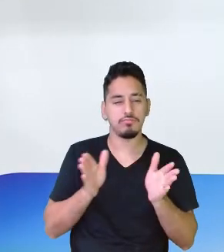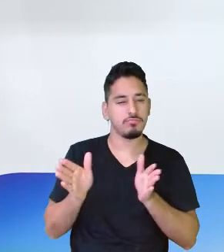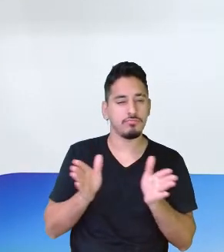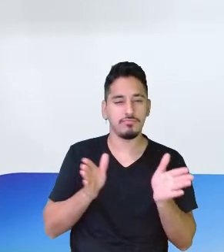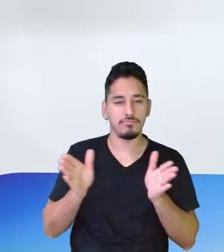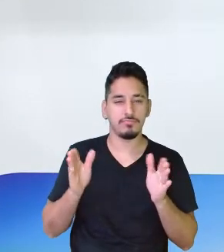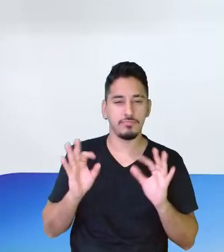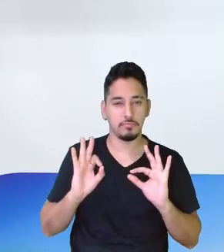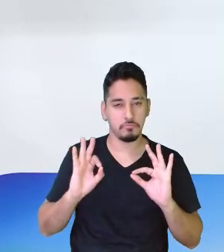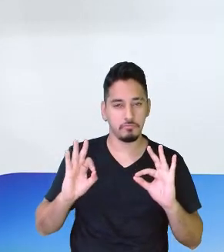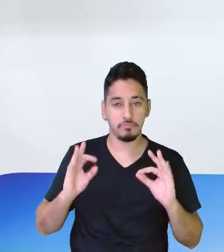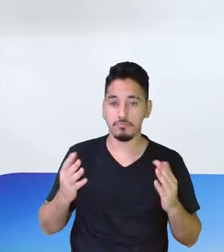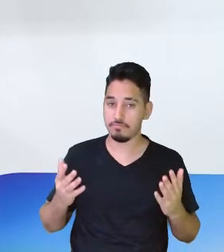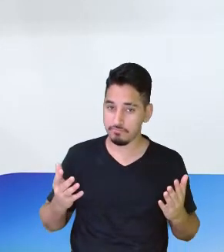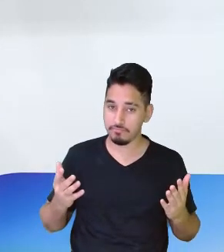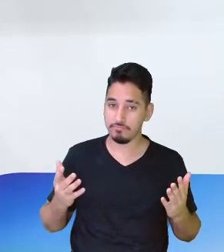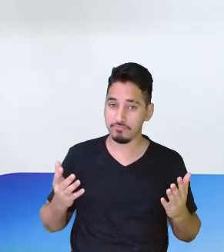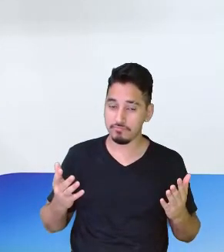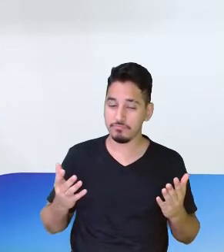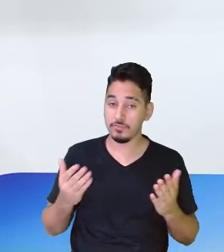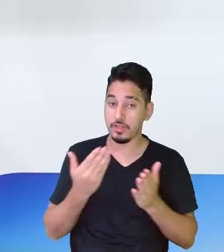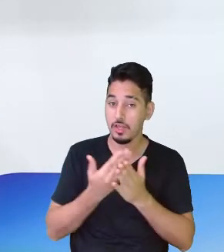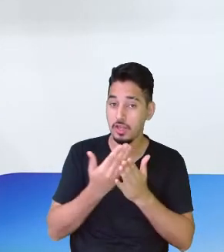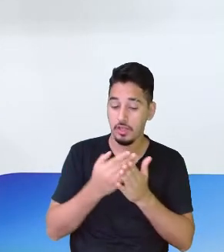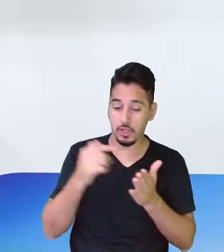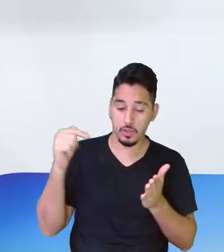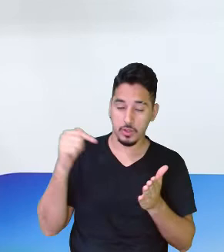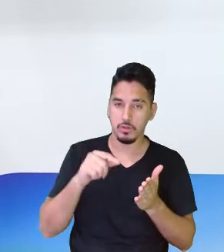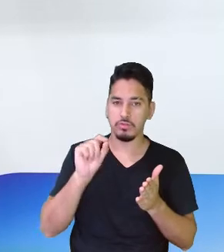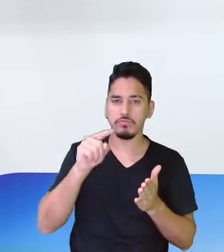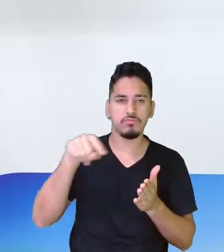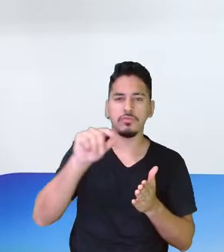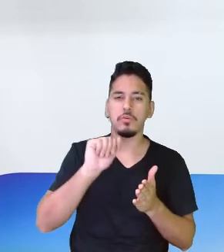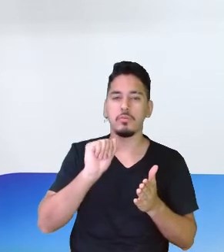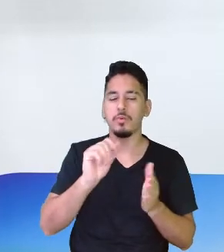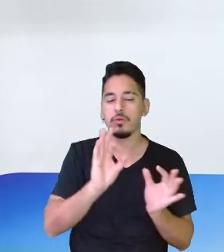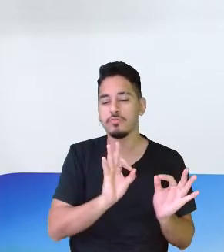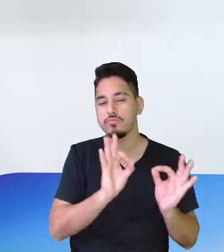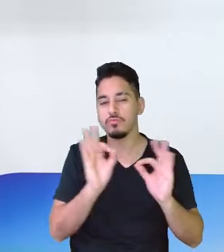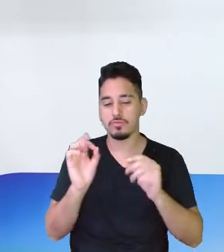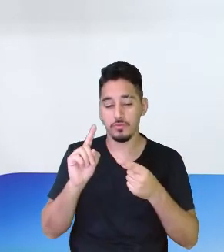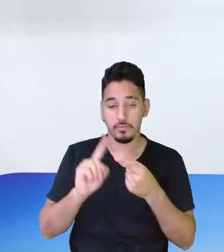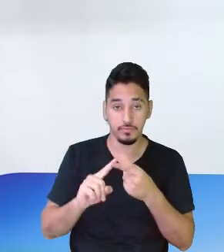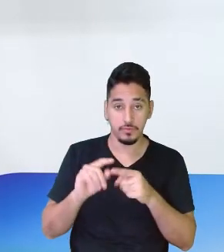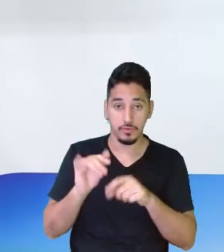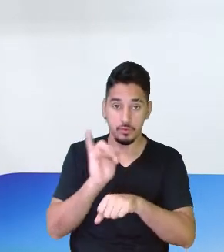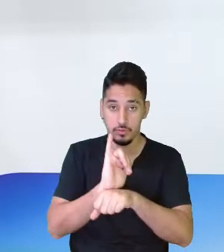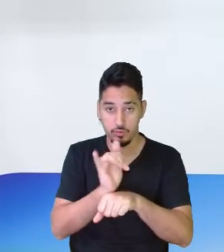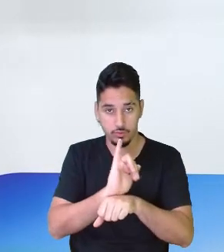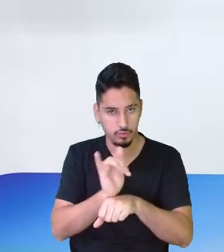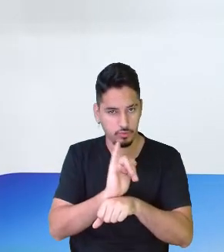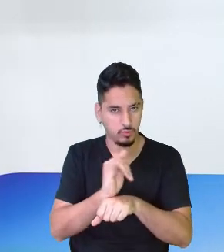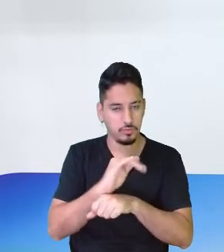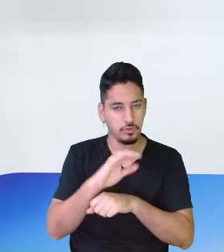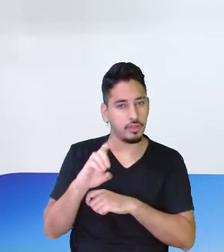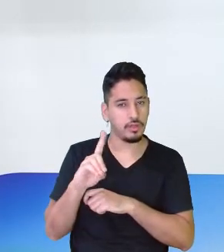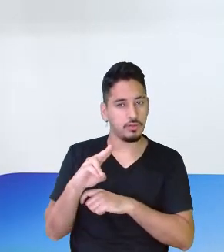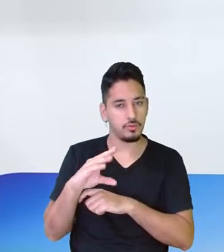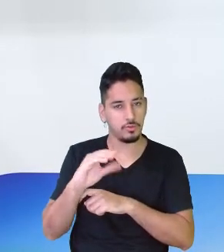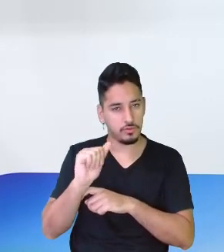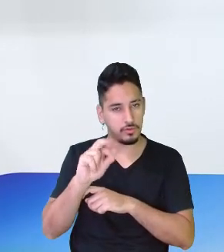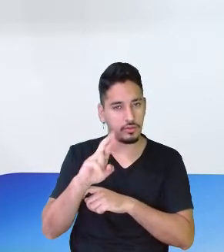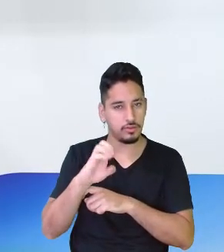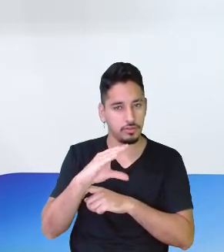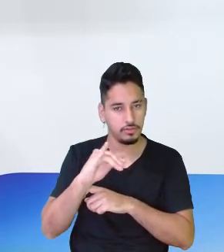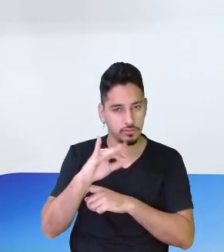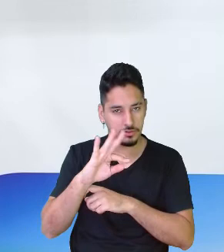mais acessíveis. Aulas estas que vocês podem conferir tanto no nosso canal do YouTube Educa Recife,